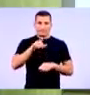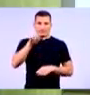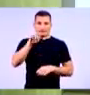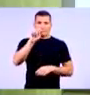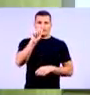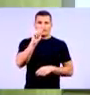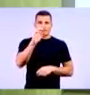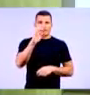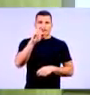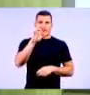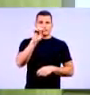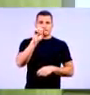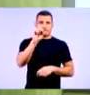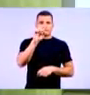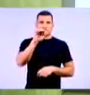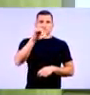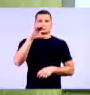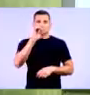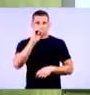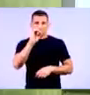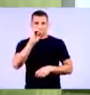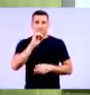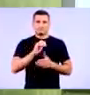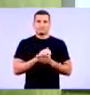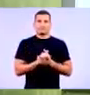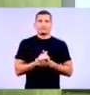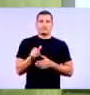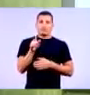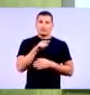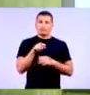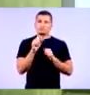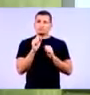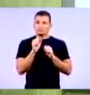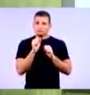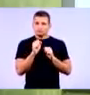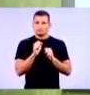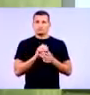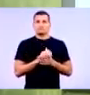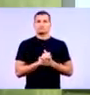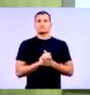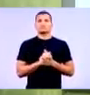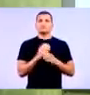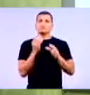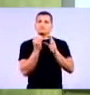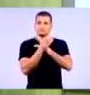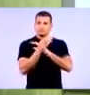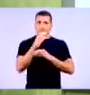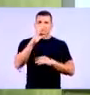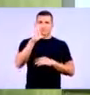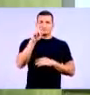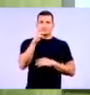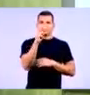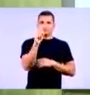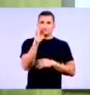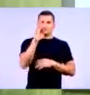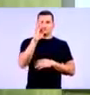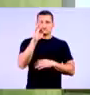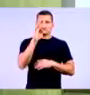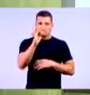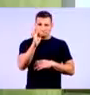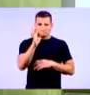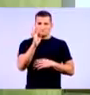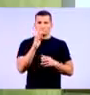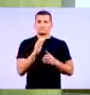gente trouxe uma sugestão pronta, mas lógico, vocês aí podem encaminhar de vocês pelo chat, hein? Passa para o